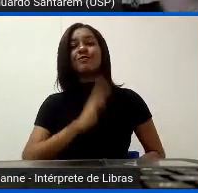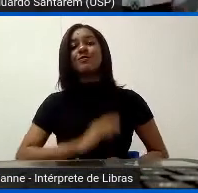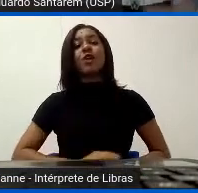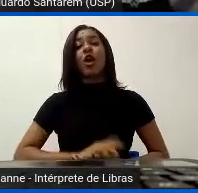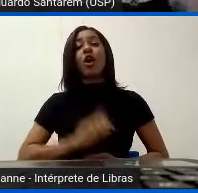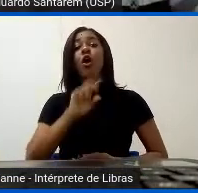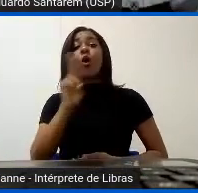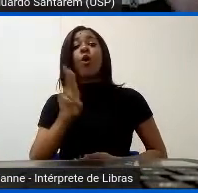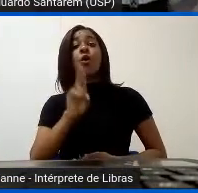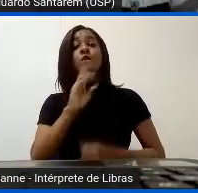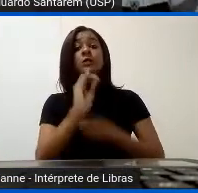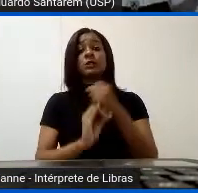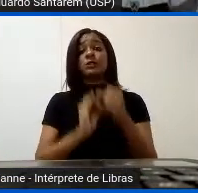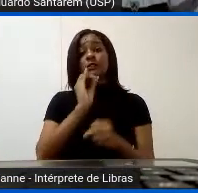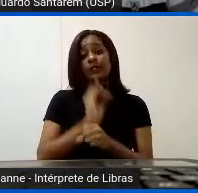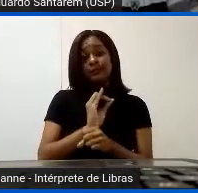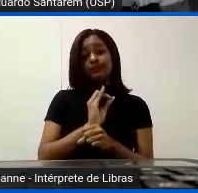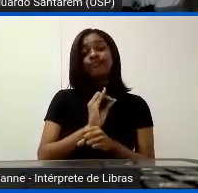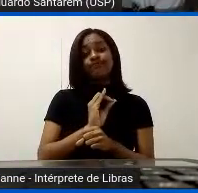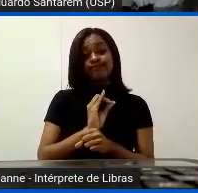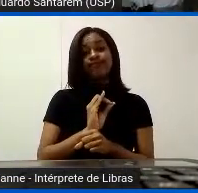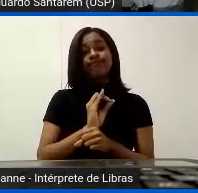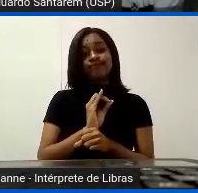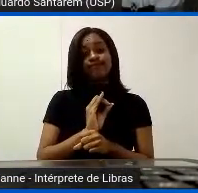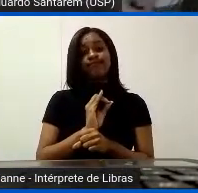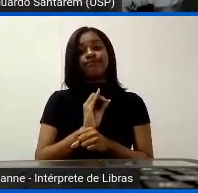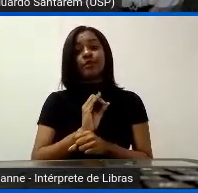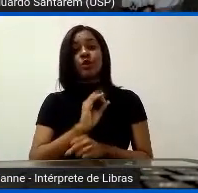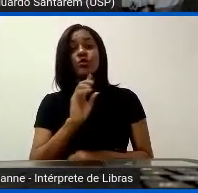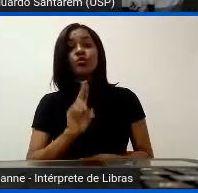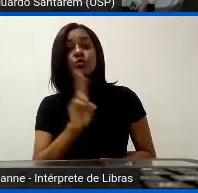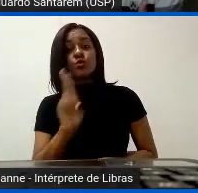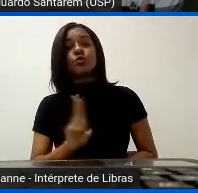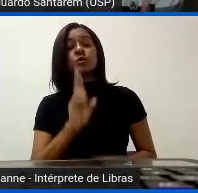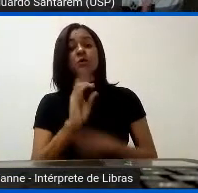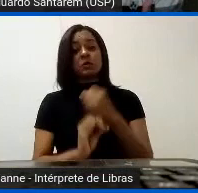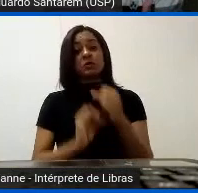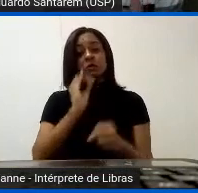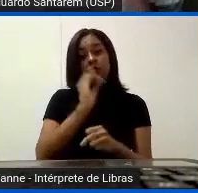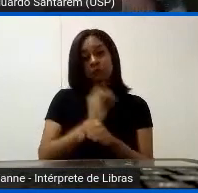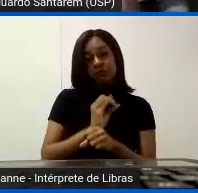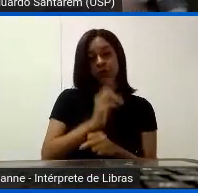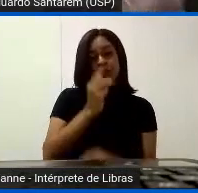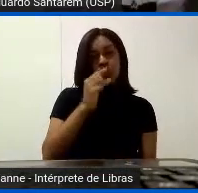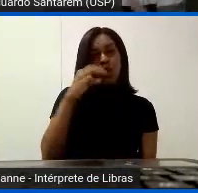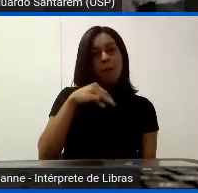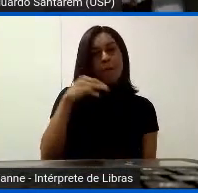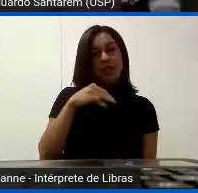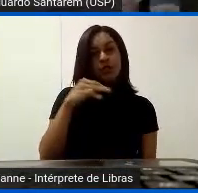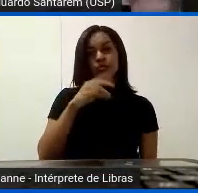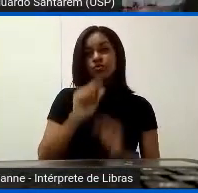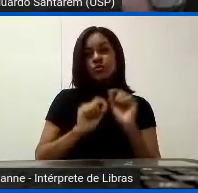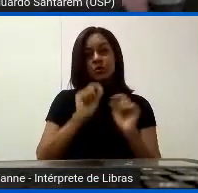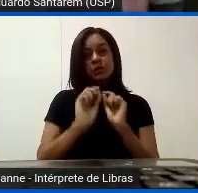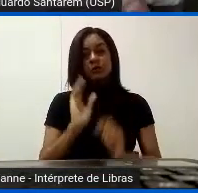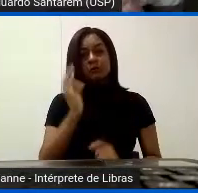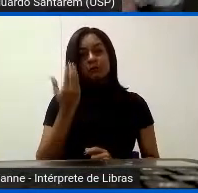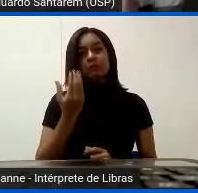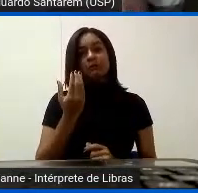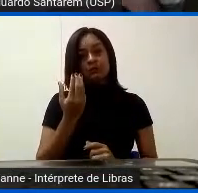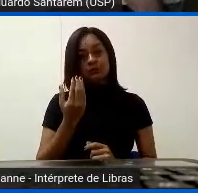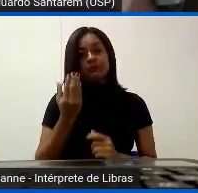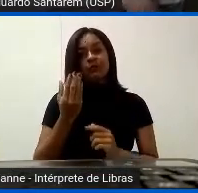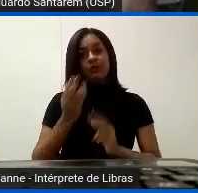internet né quando que a gente usa de internet durante um minuto então em 60 segundos o que que acontece né Isso é relação Isso é uma relação